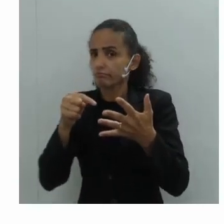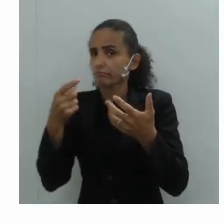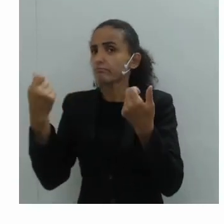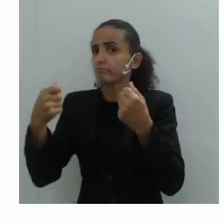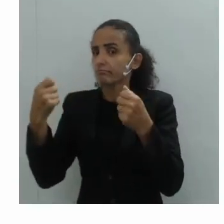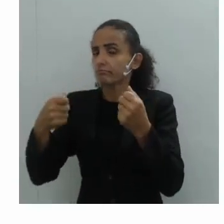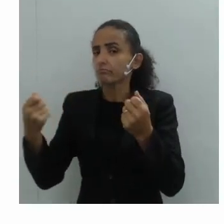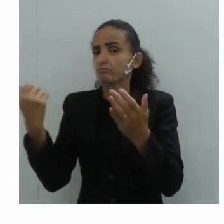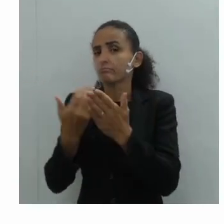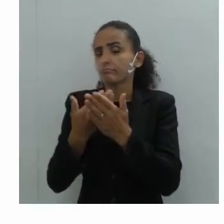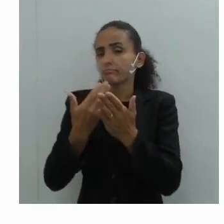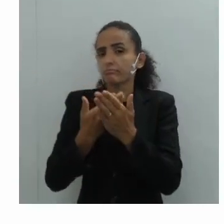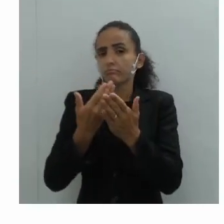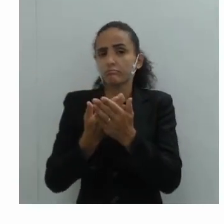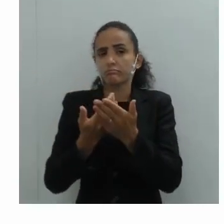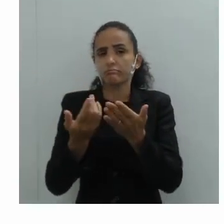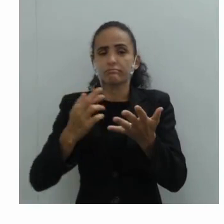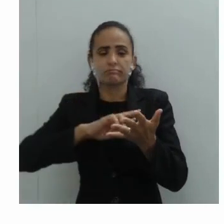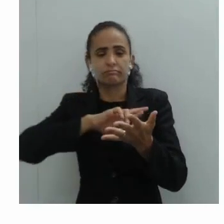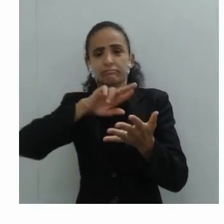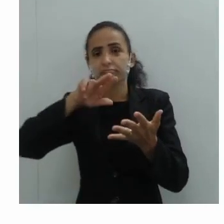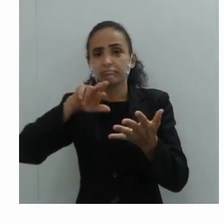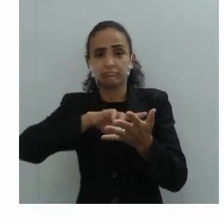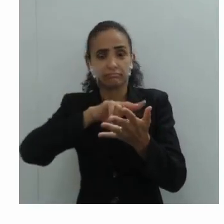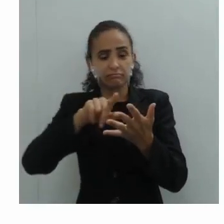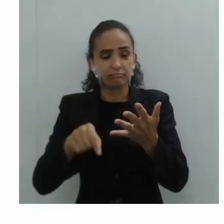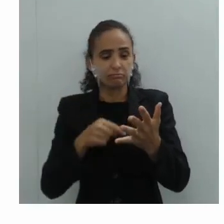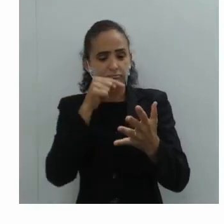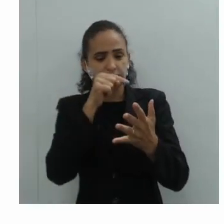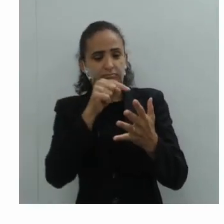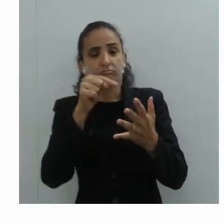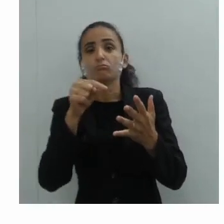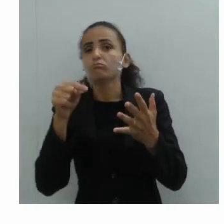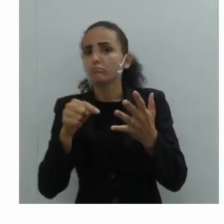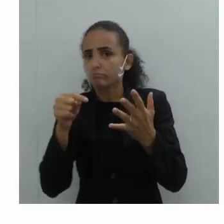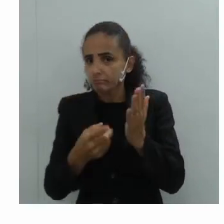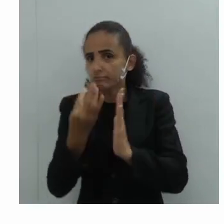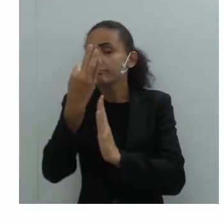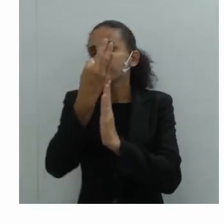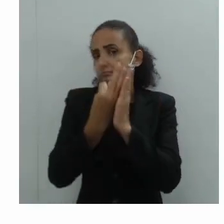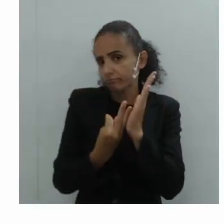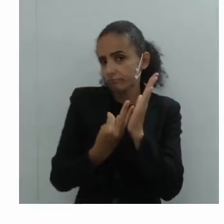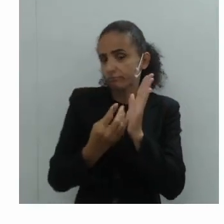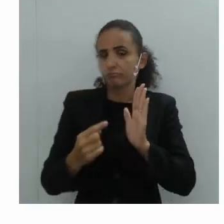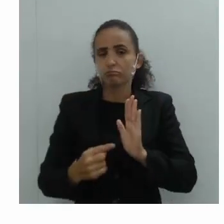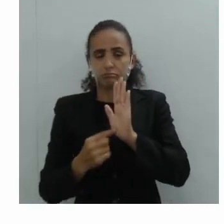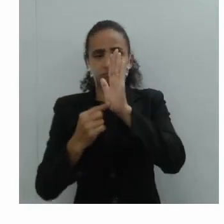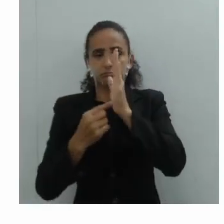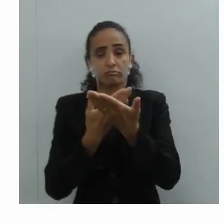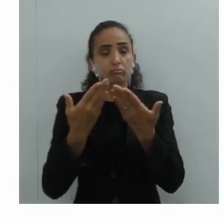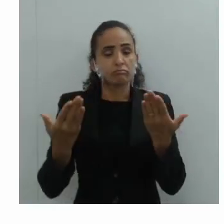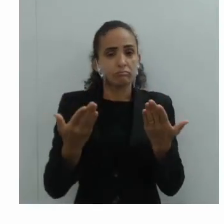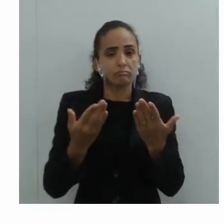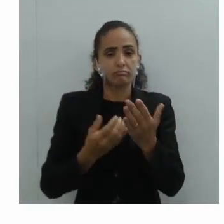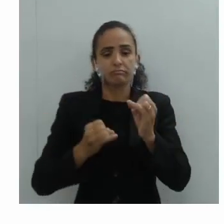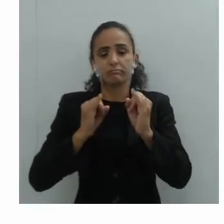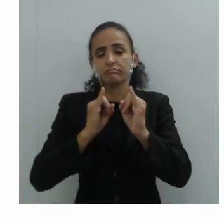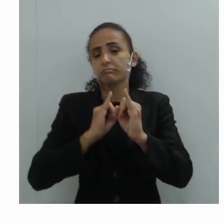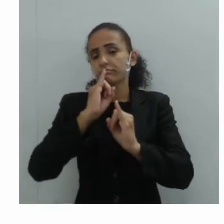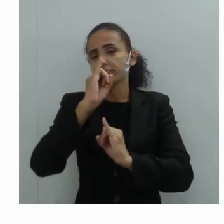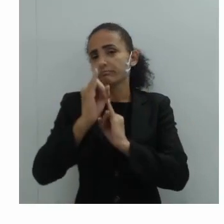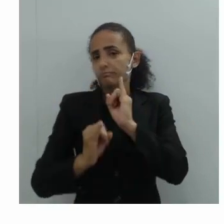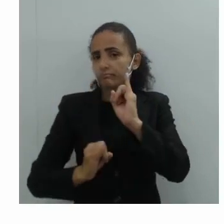dramatização, certo? Nós temos uma gama de gêneros textuais. Também nós temos os da